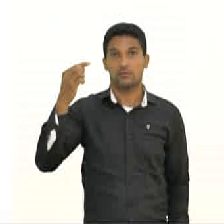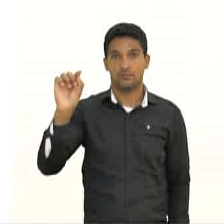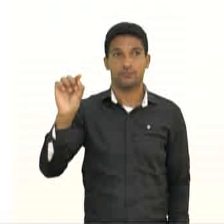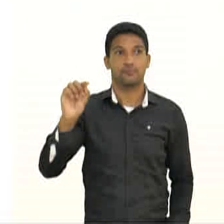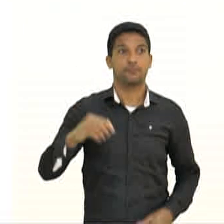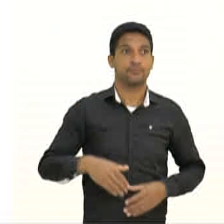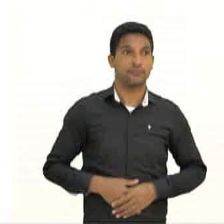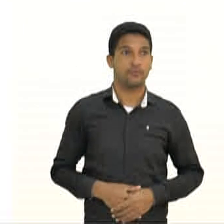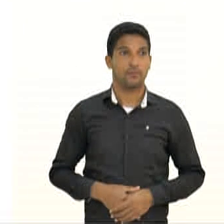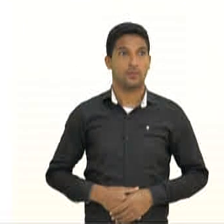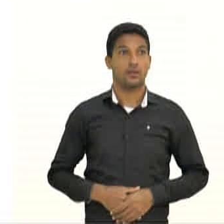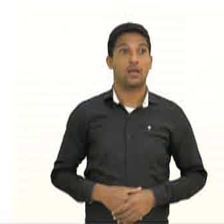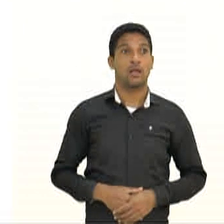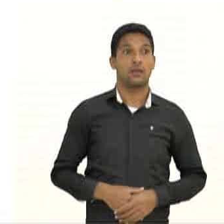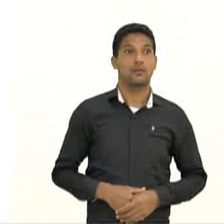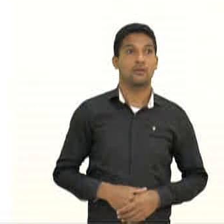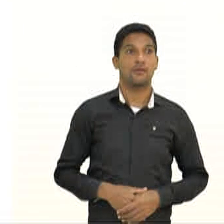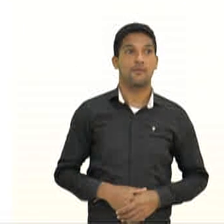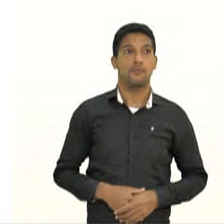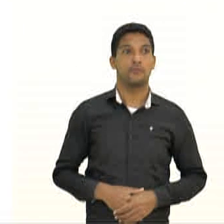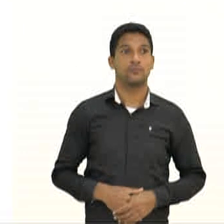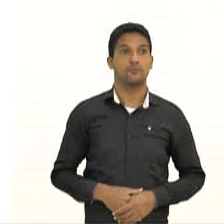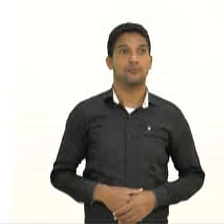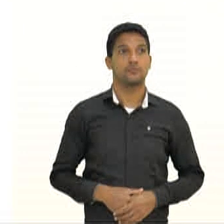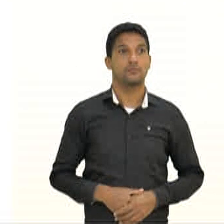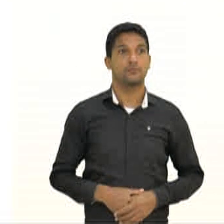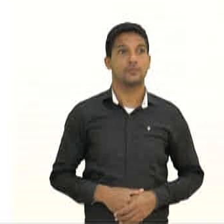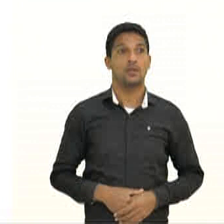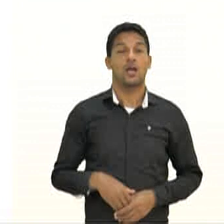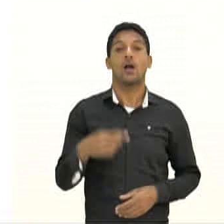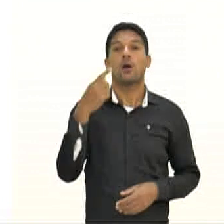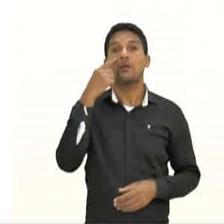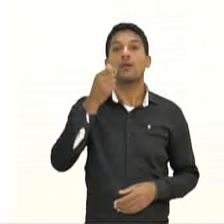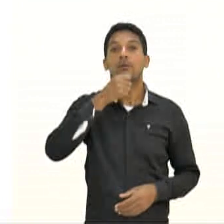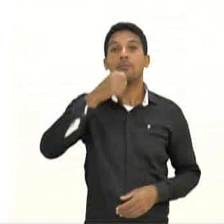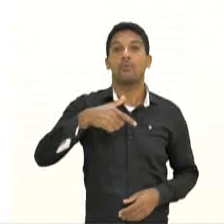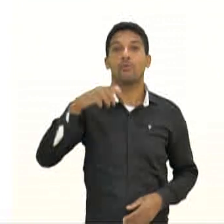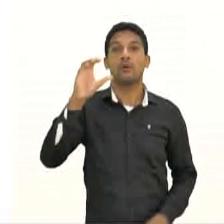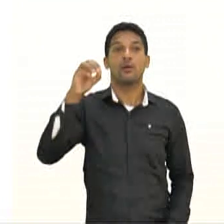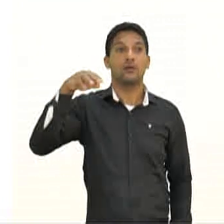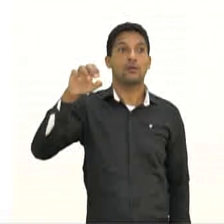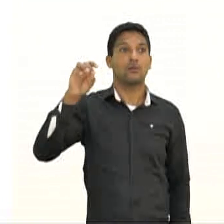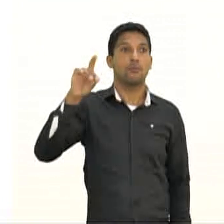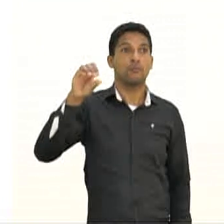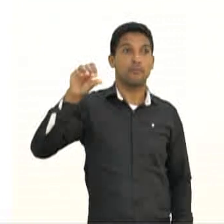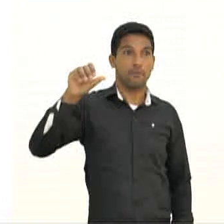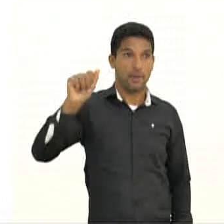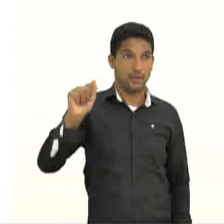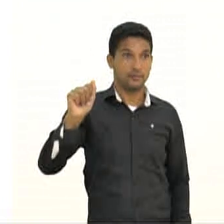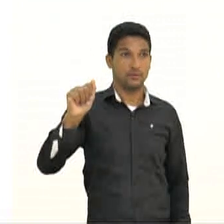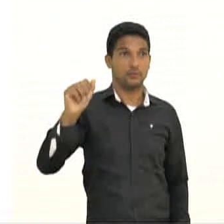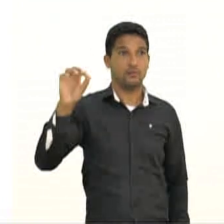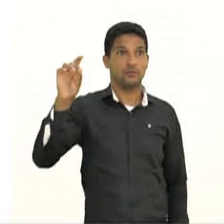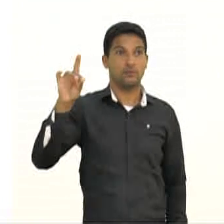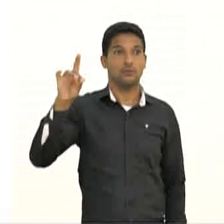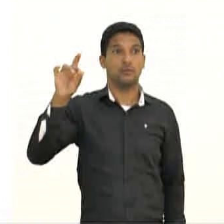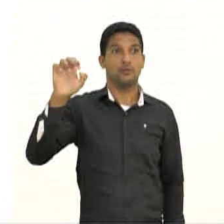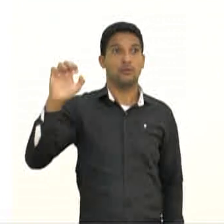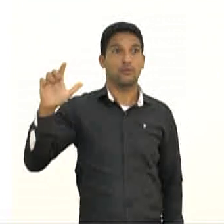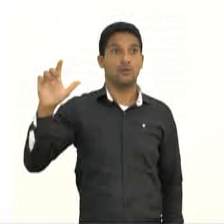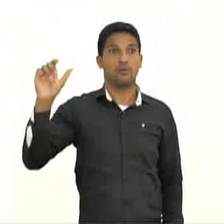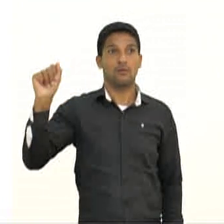de todos os tempos também improvisaram, sendo pela dança ou pelas pantonímias. Então, essa foi a situação, né? Então,